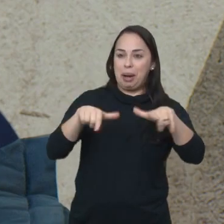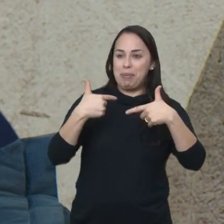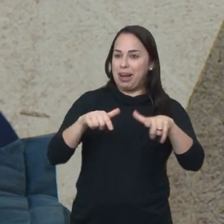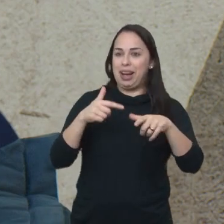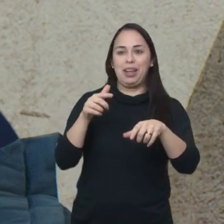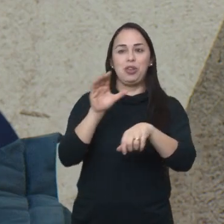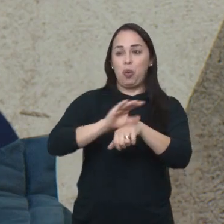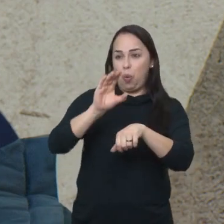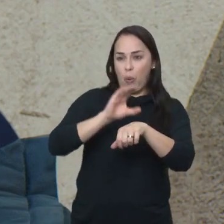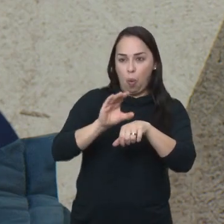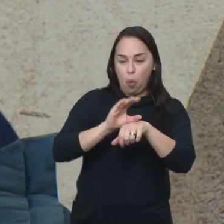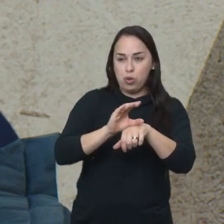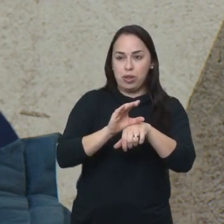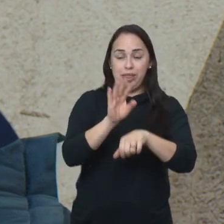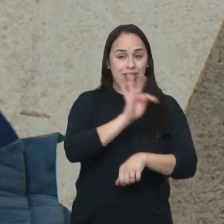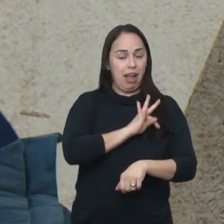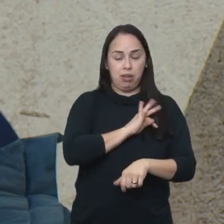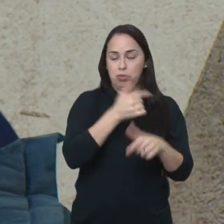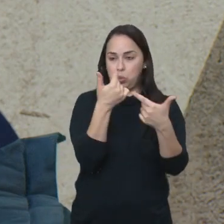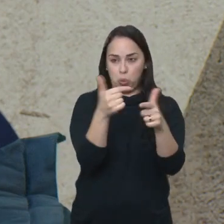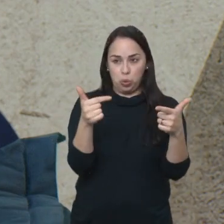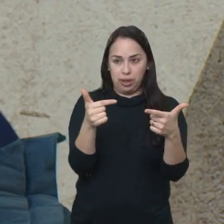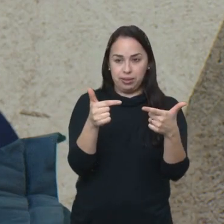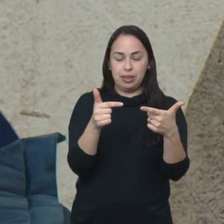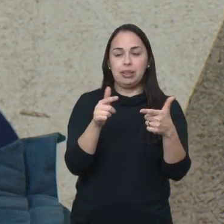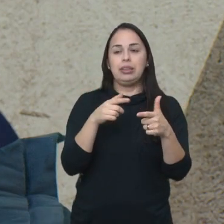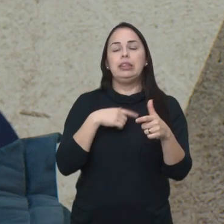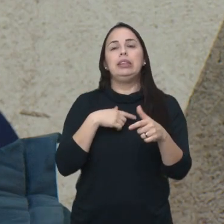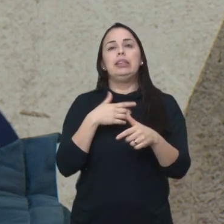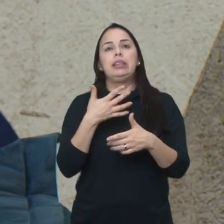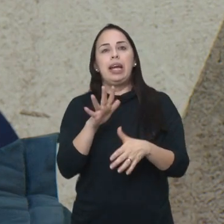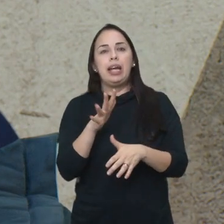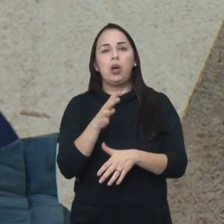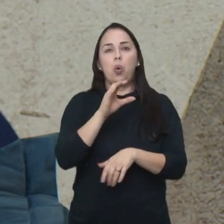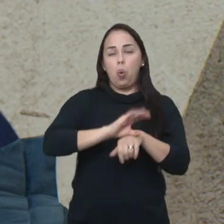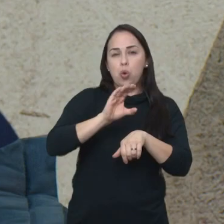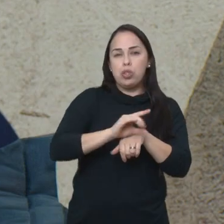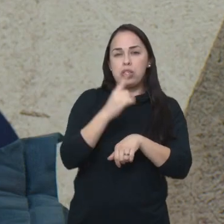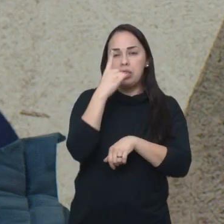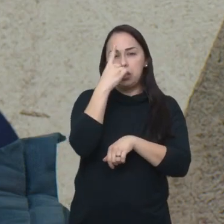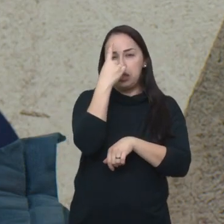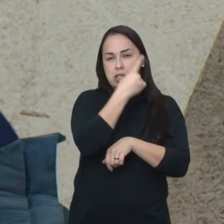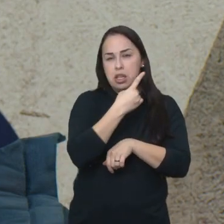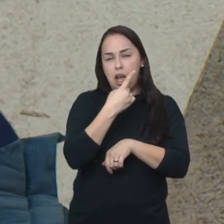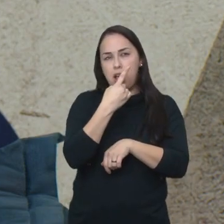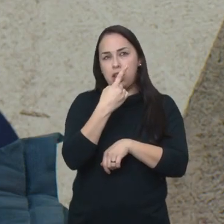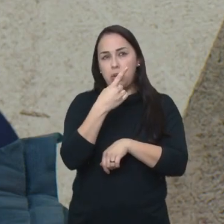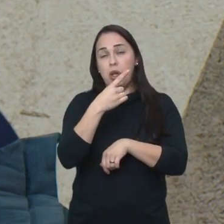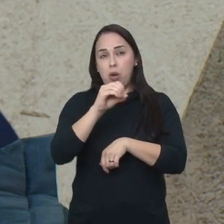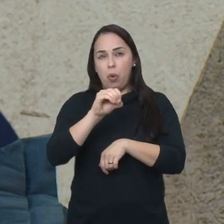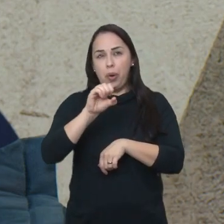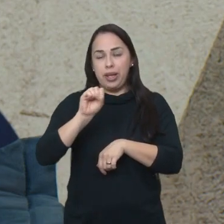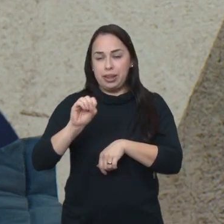curso técnico, não tem curso técnico, tem cursos de formação de 180 horas, mais ou menos,